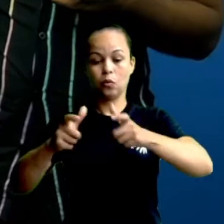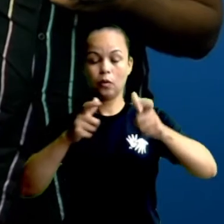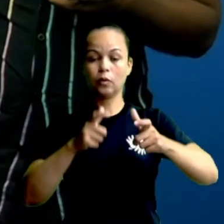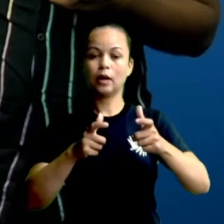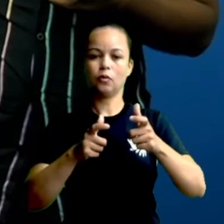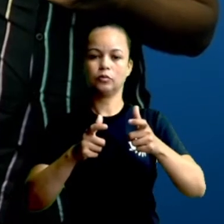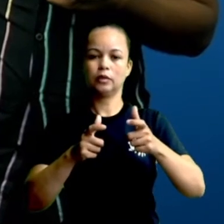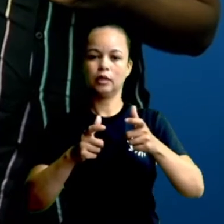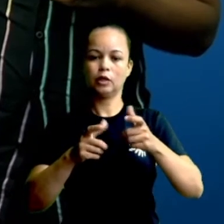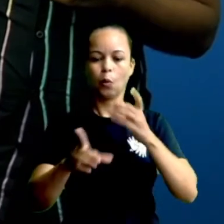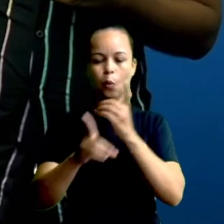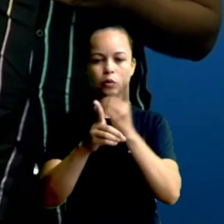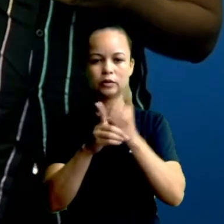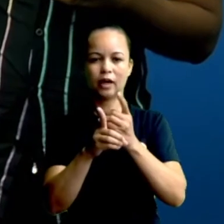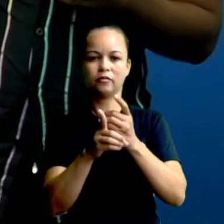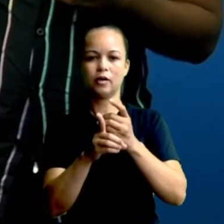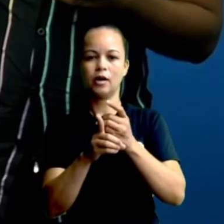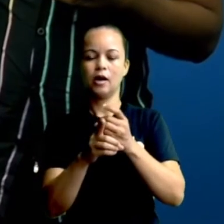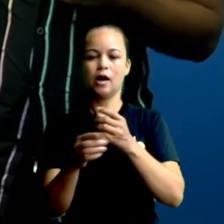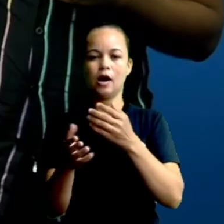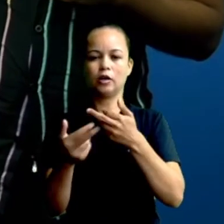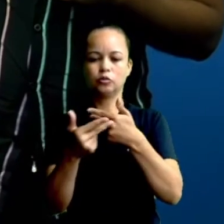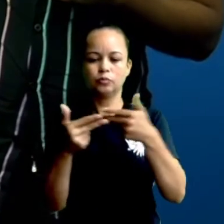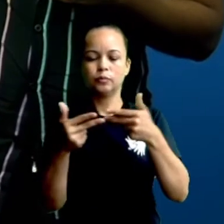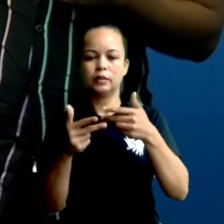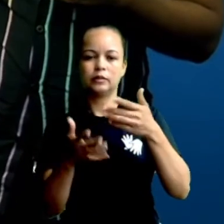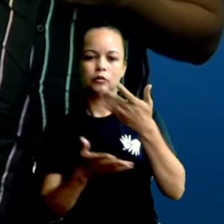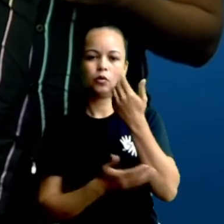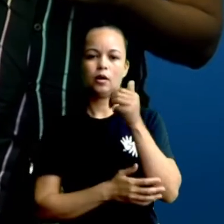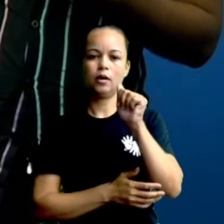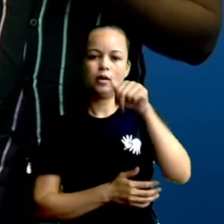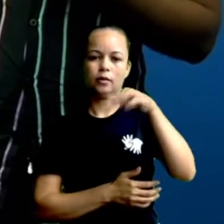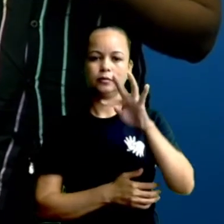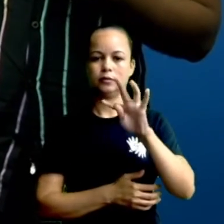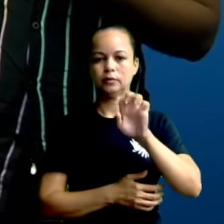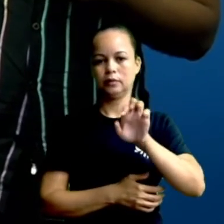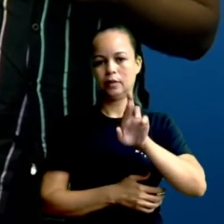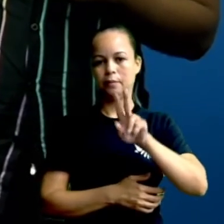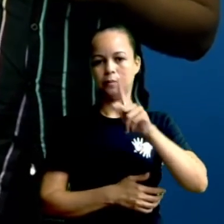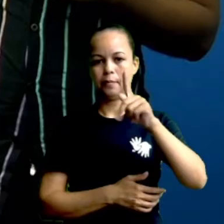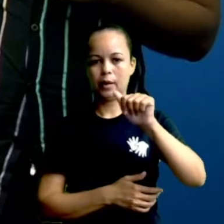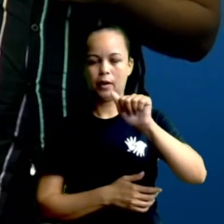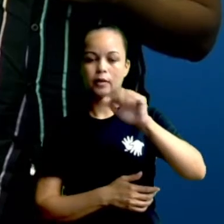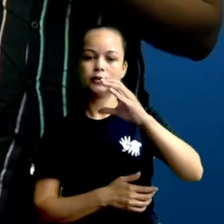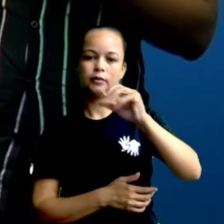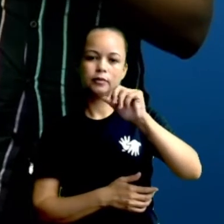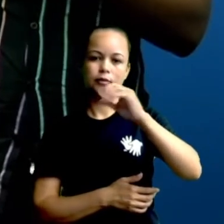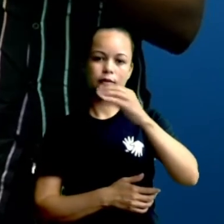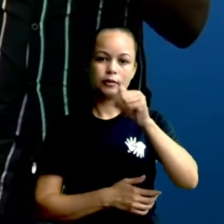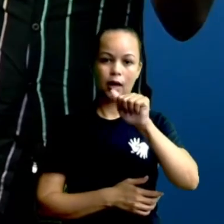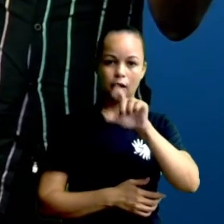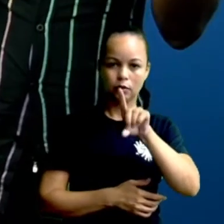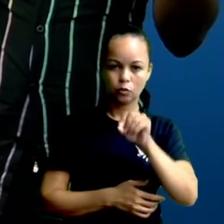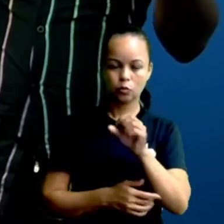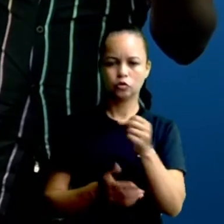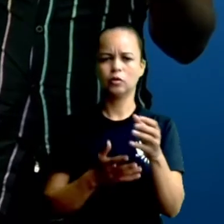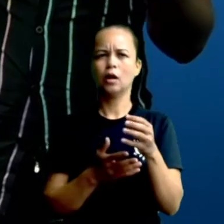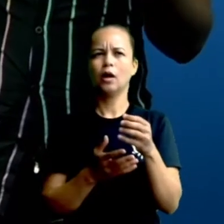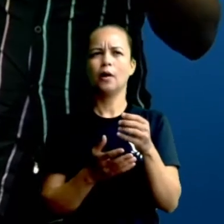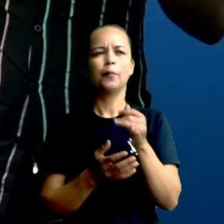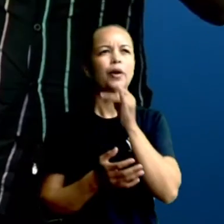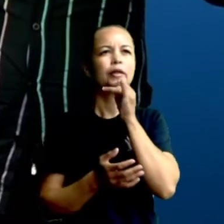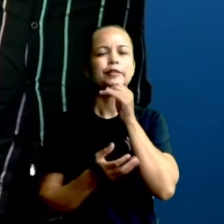seus antepassados, certo? E ia conviver lá nessa terra sem mal. É como se fosse o nosso